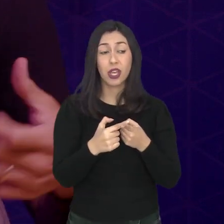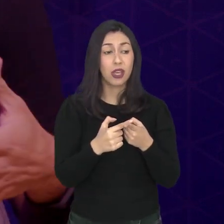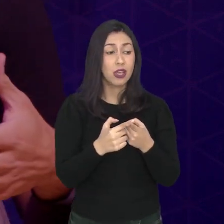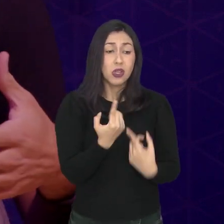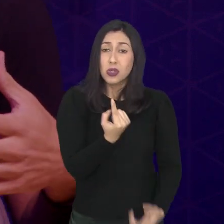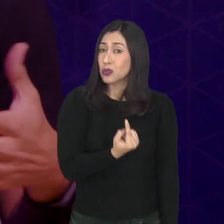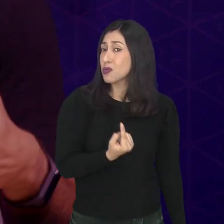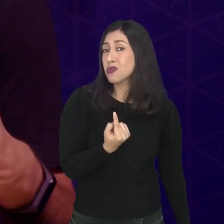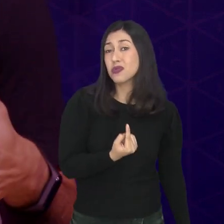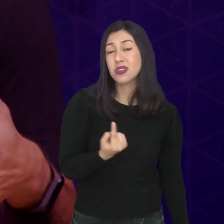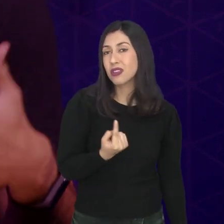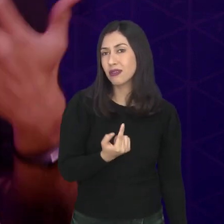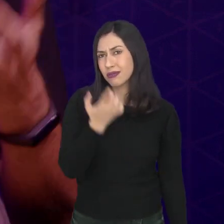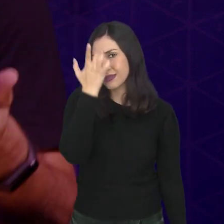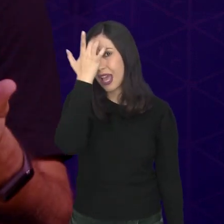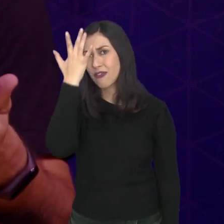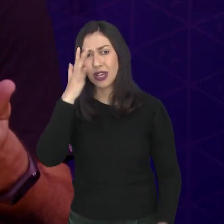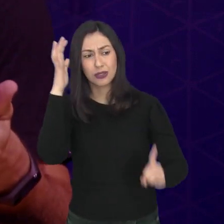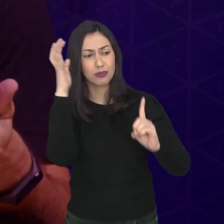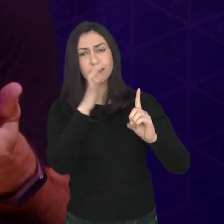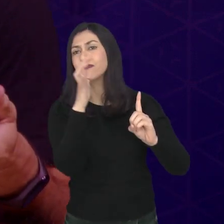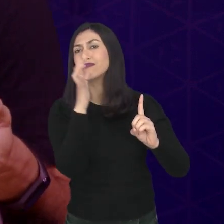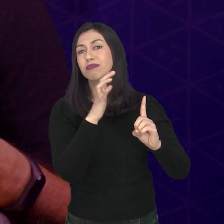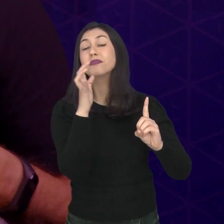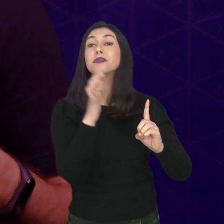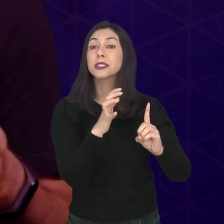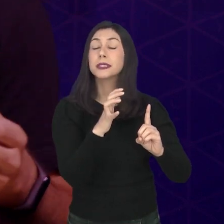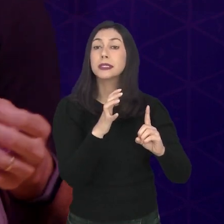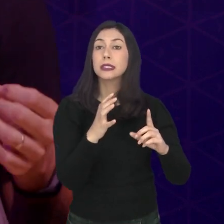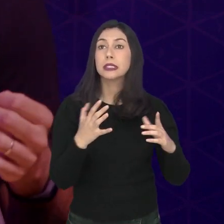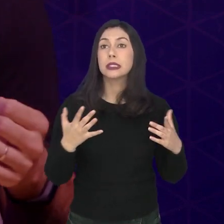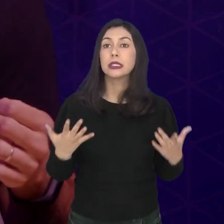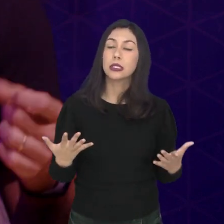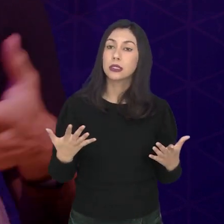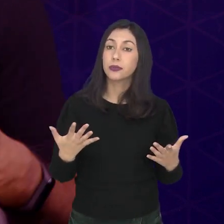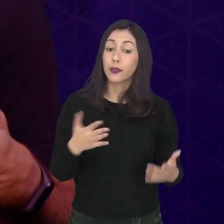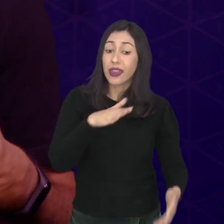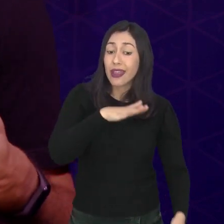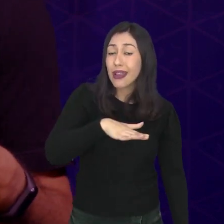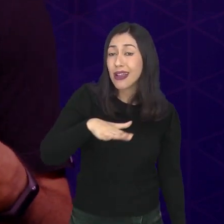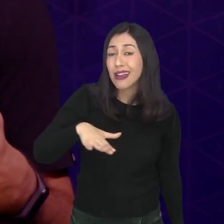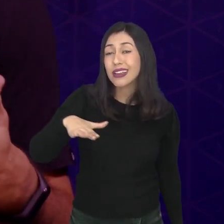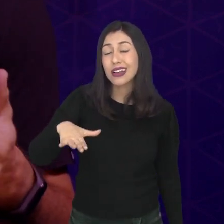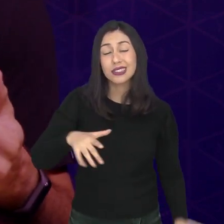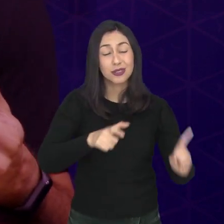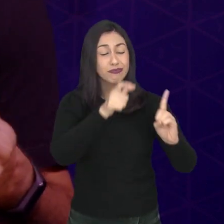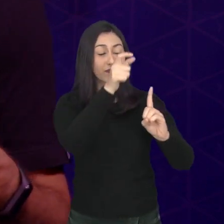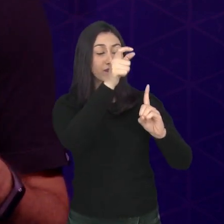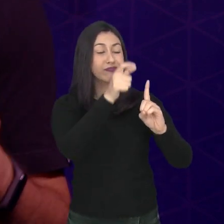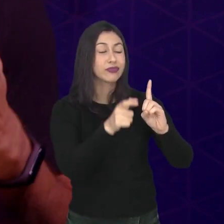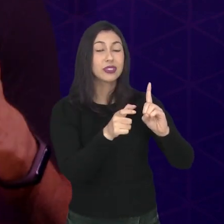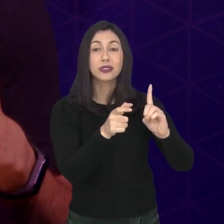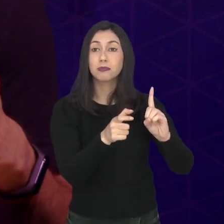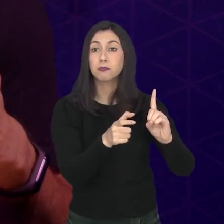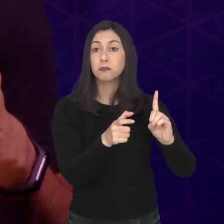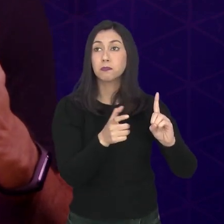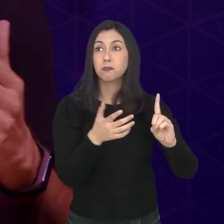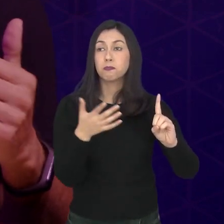tem um grupo maior para defender ele, é mais fácil dele ser alvo, né? E essa criança, ela